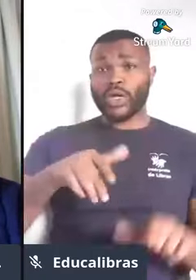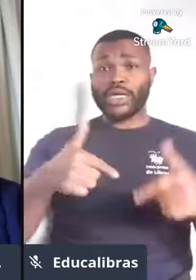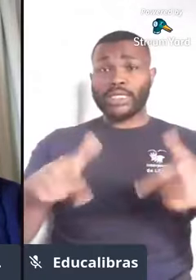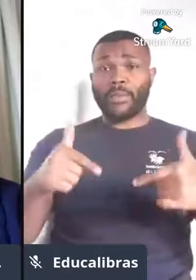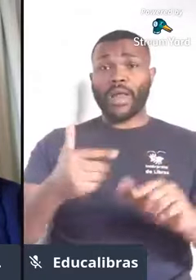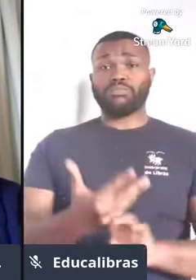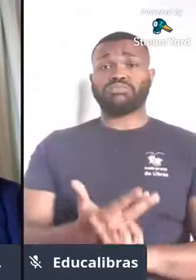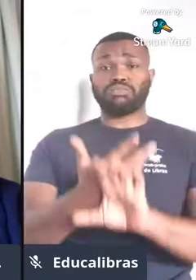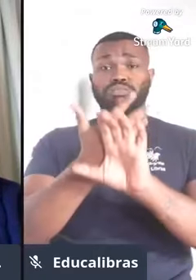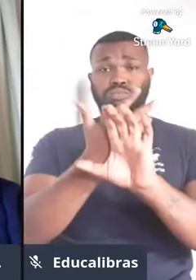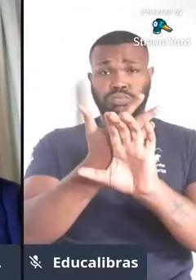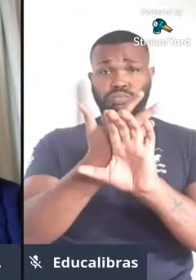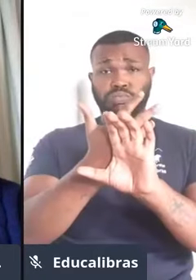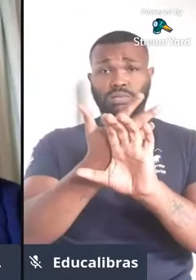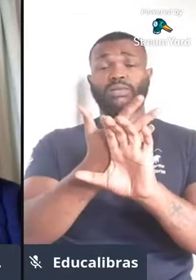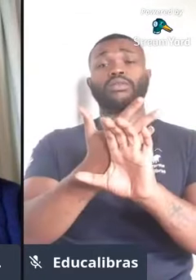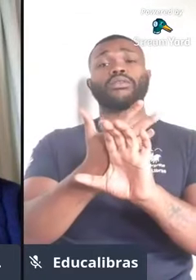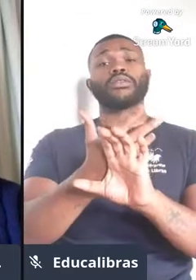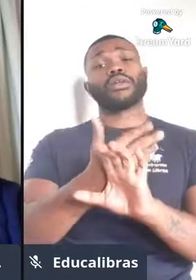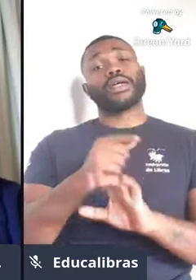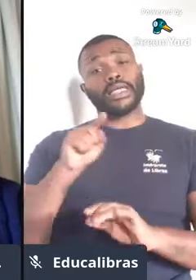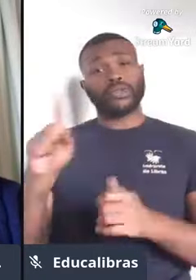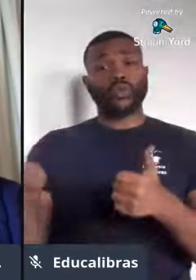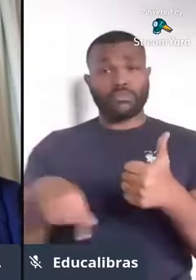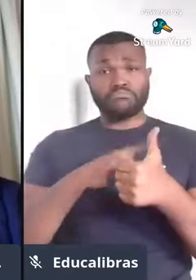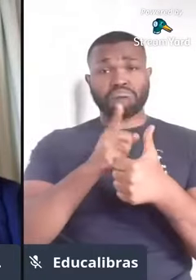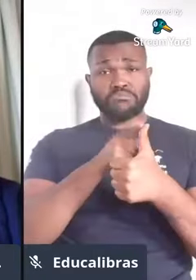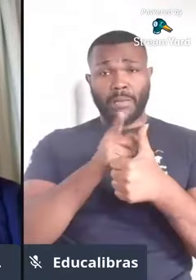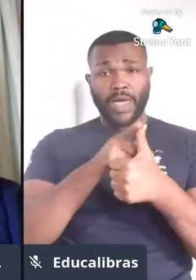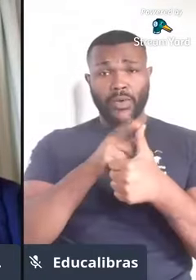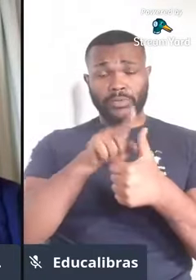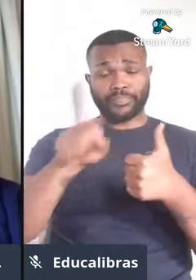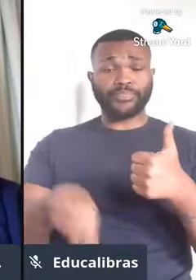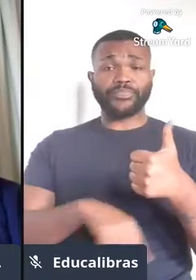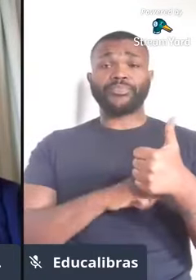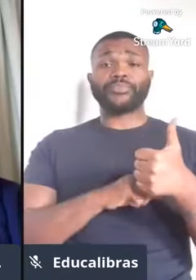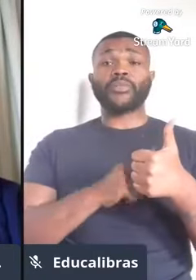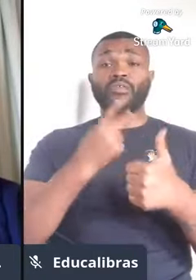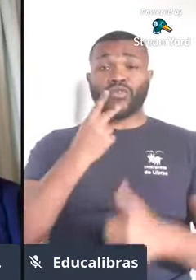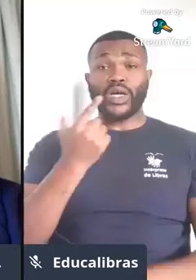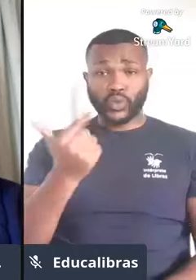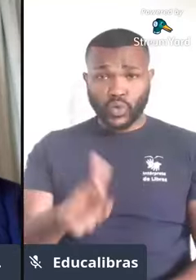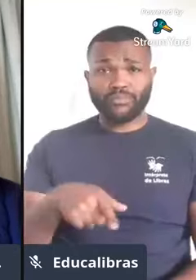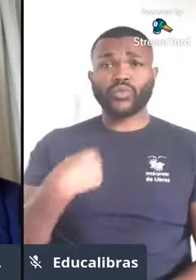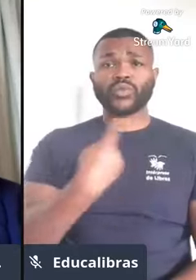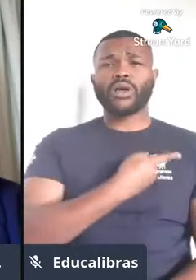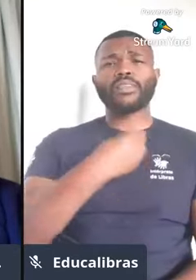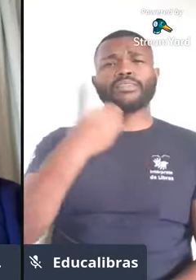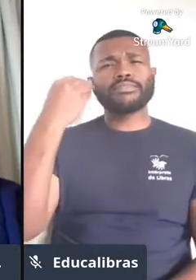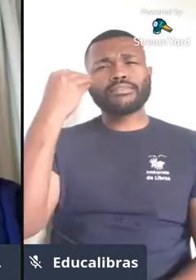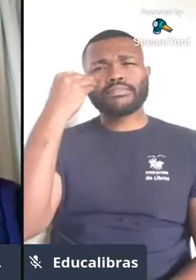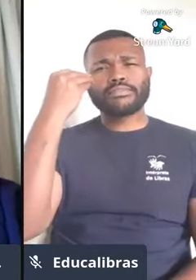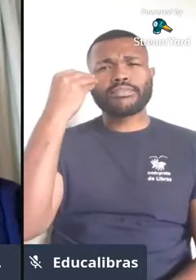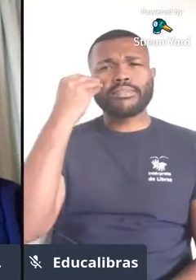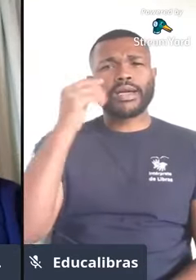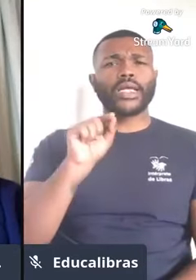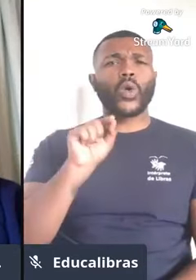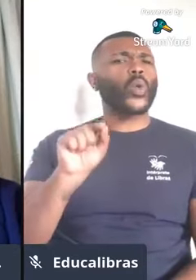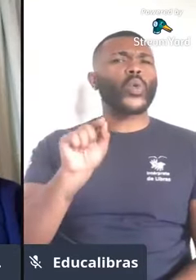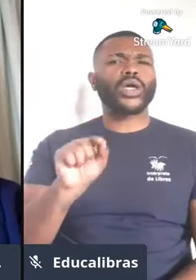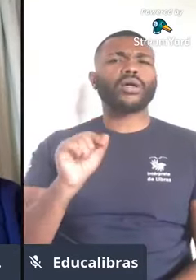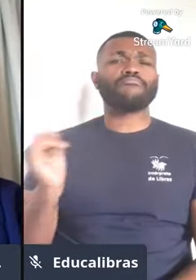com deficiência. Então, essa é uma primeira questão. E, volto a dizer, o que a gente busca entender... sim, outra questão que a gente sempre